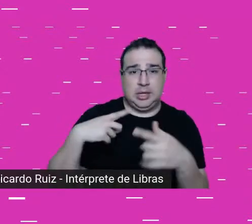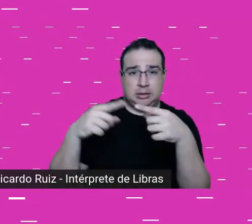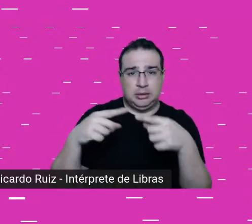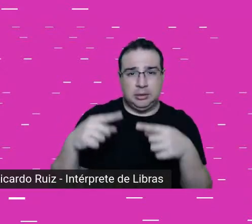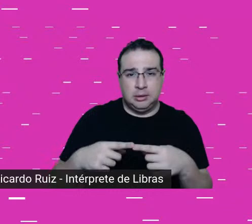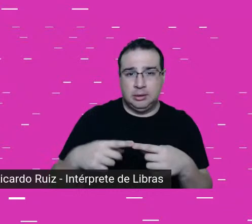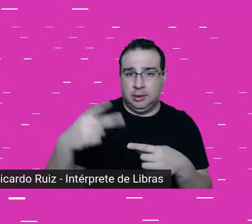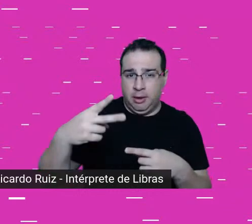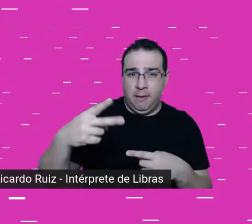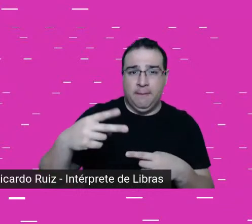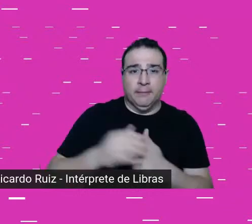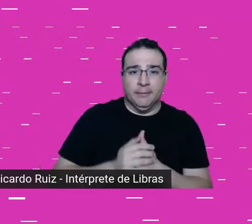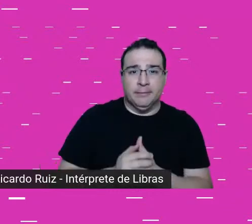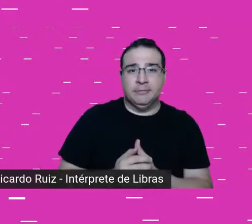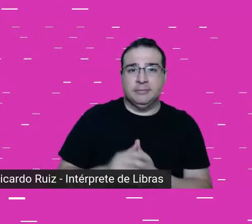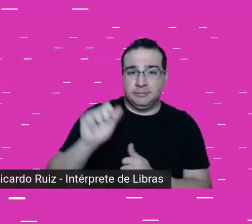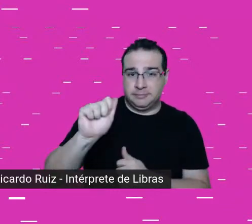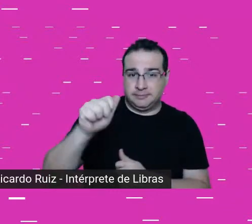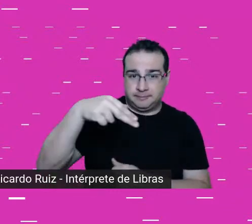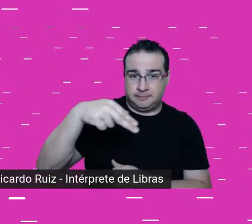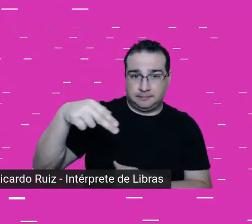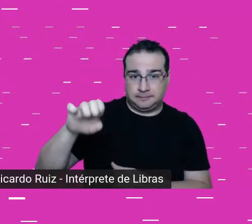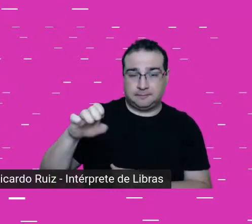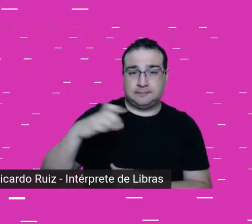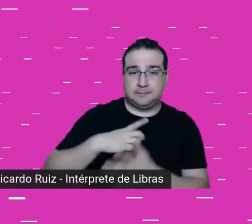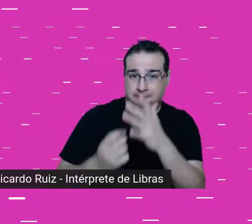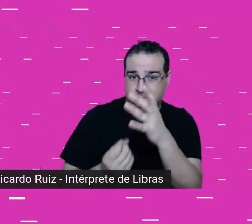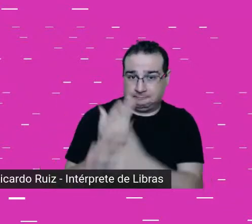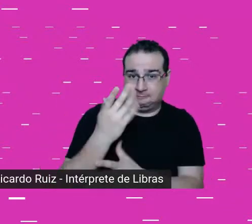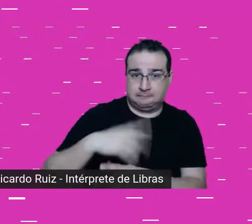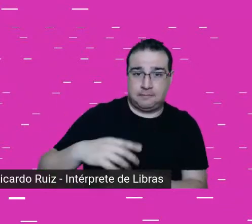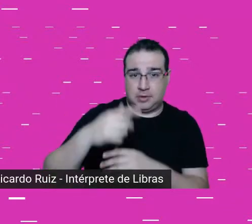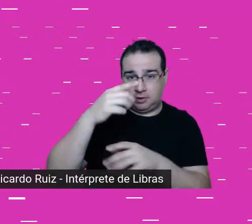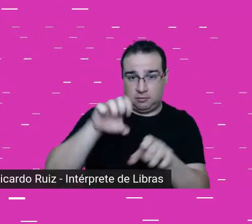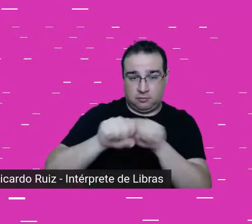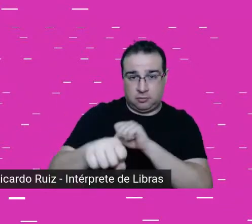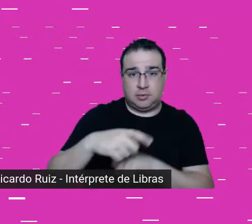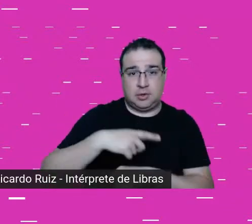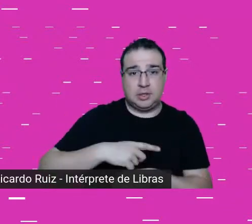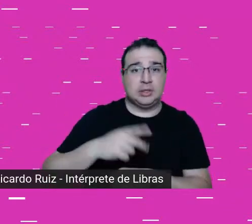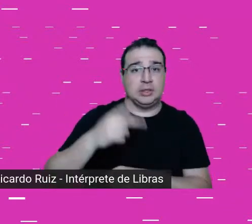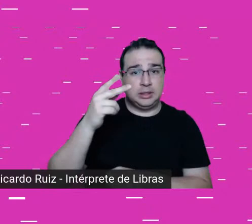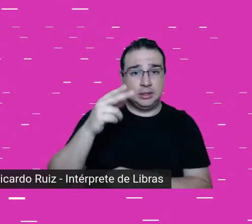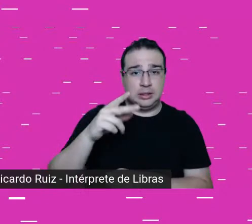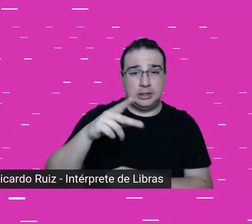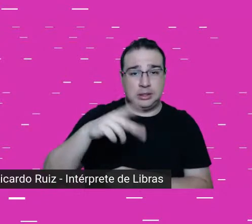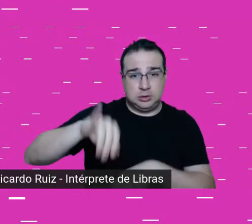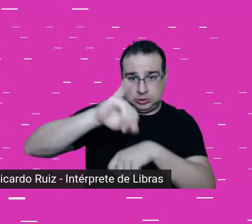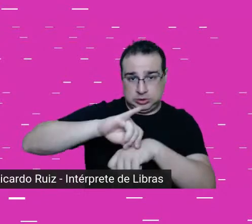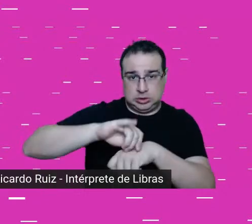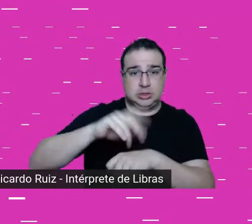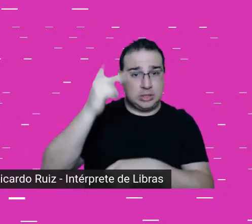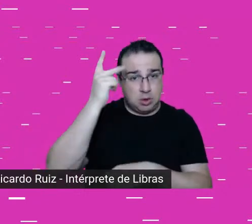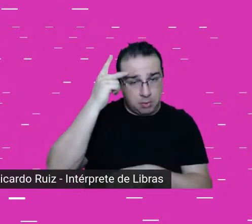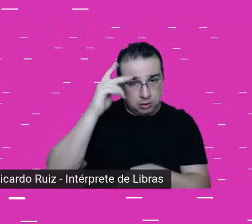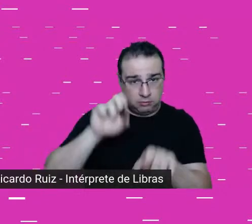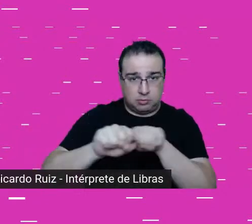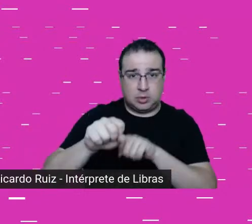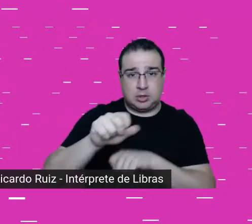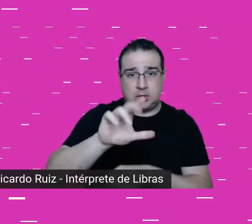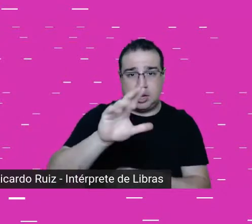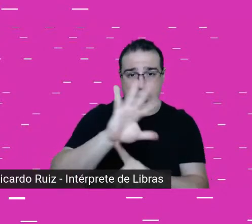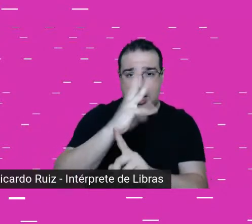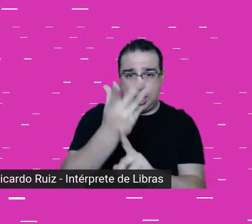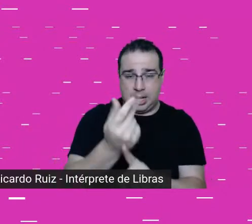é Anne Cerutti, formada em artes pelo Centro Universitário Belas Artes de São Paulo. Ingressou no CPT Sesc